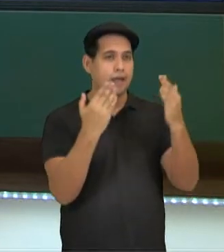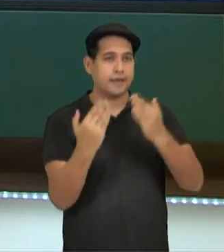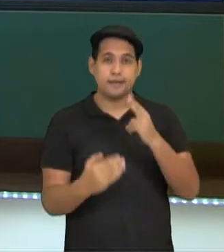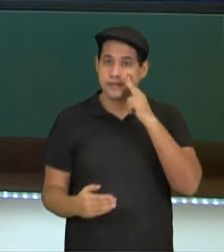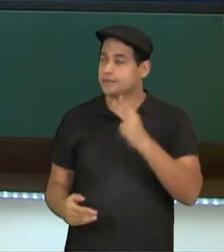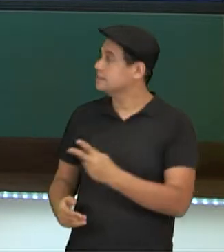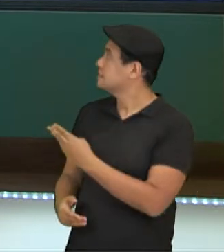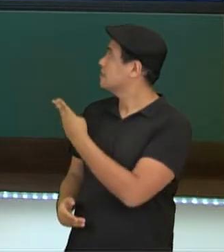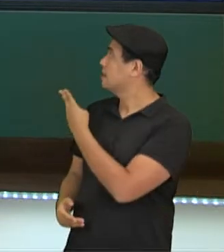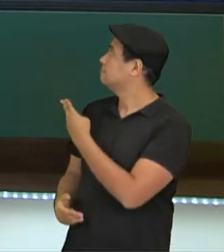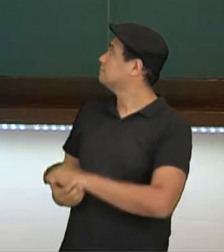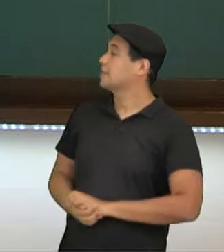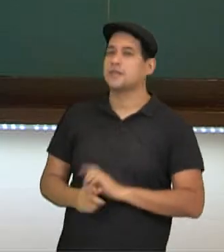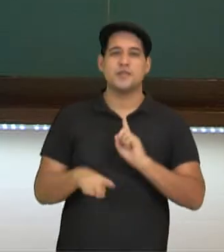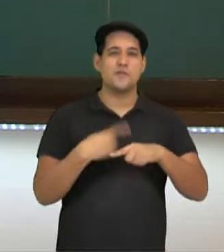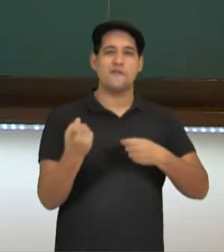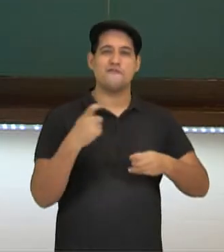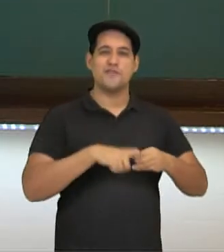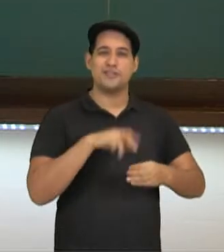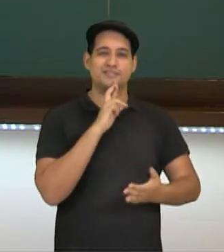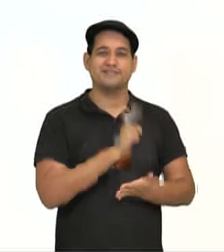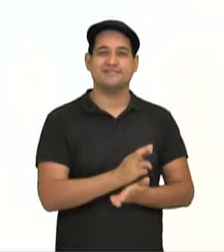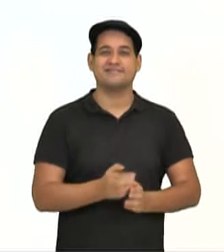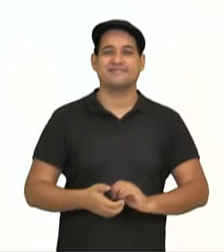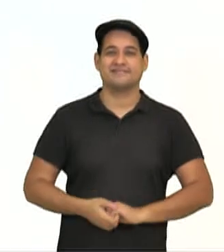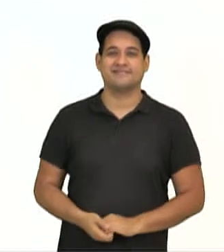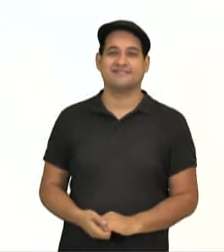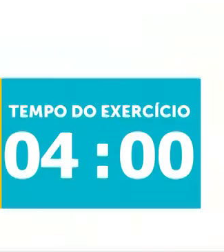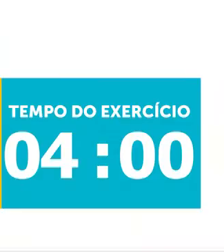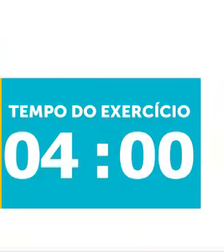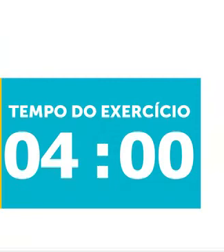aqui no mapa e eu já retorno com a resposta.